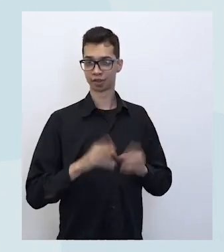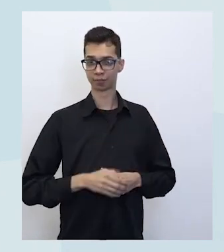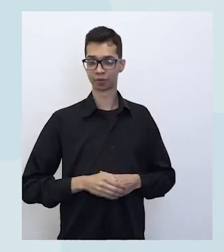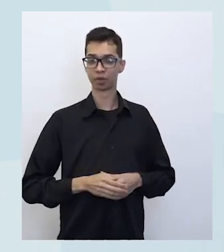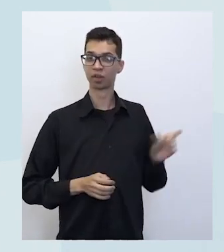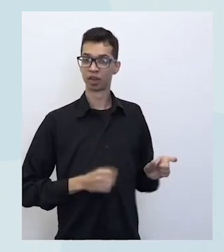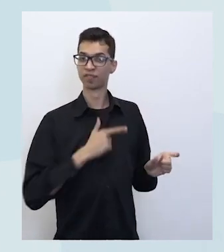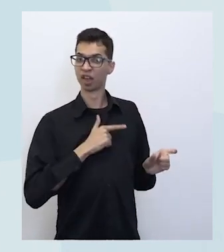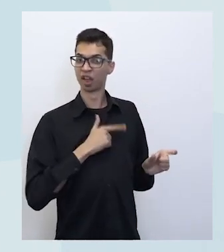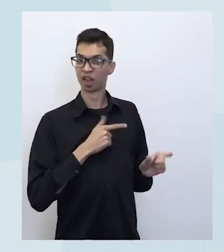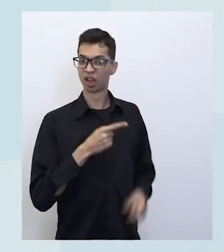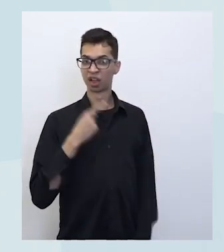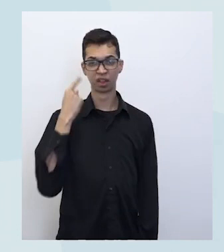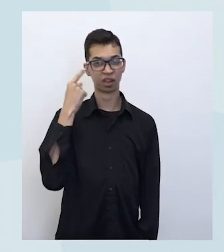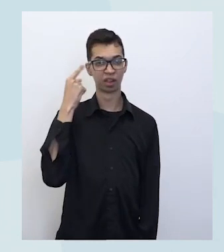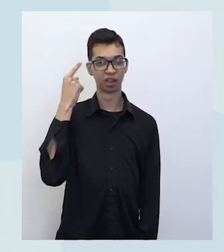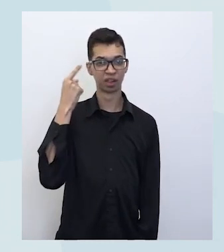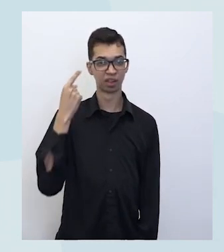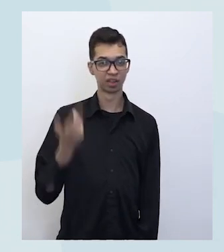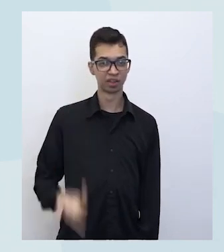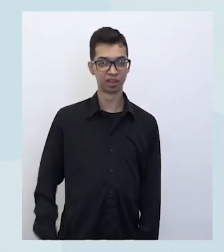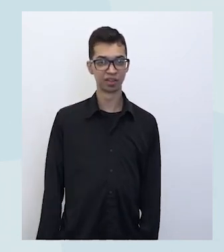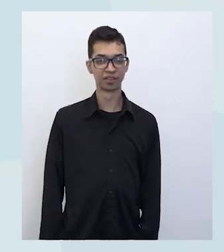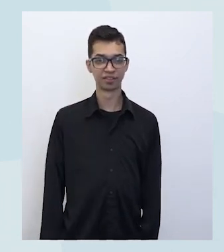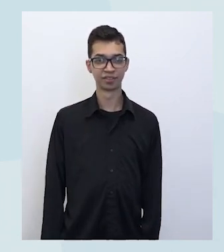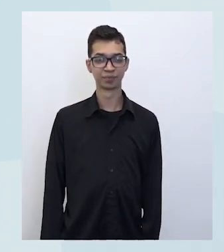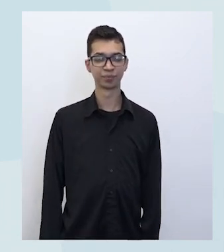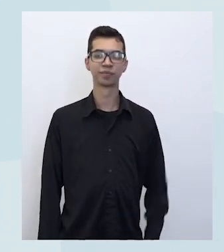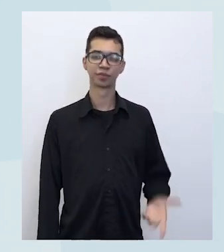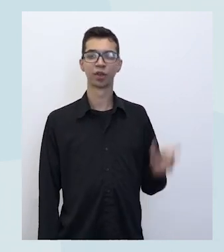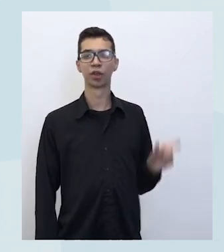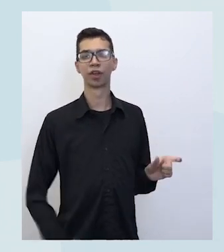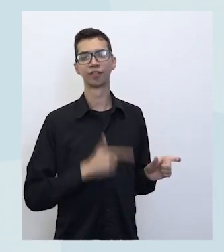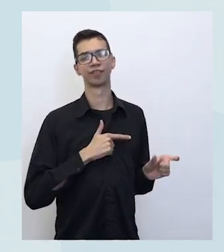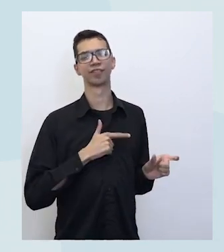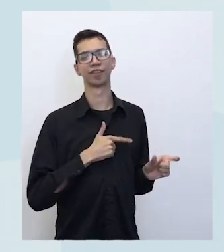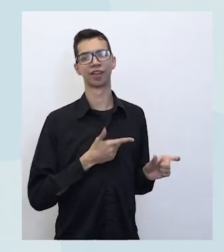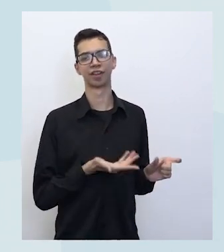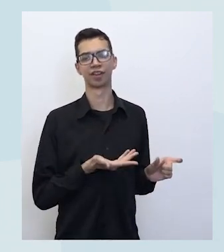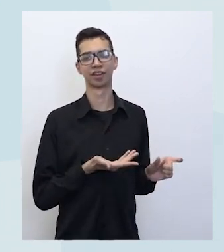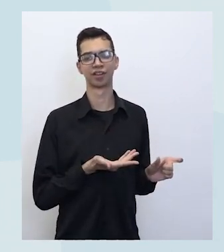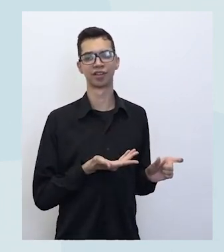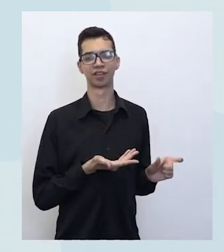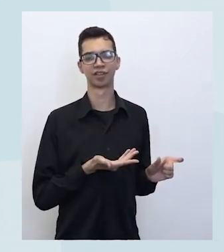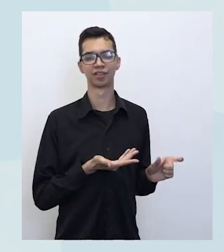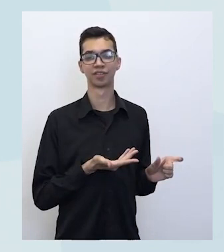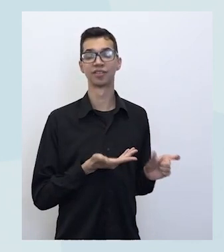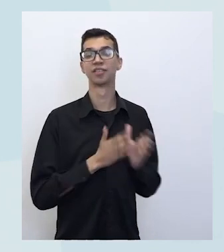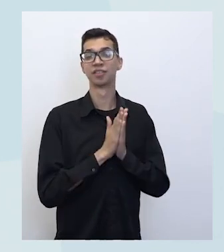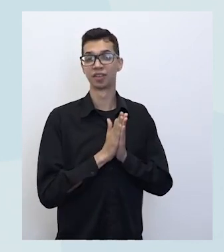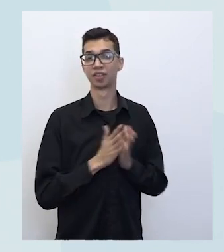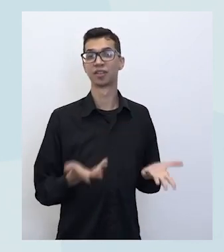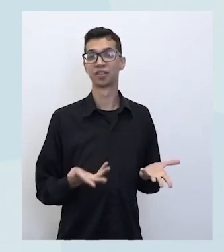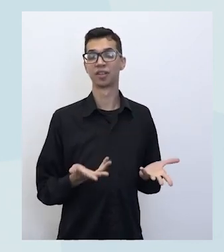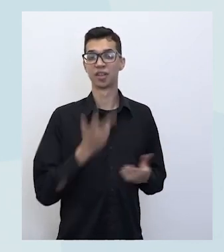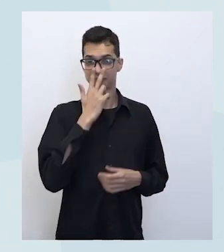Feia, velha e sandia. Dona Feia, se Deus me perdone, pois havedes a tão